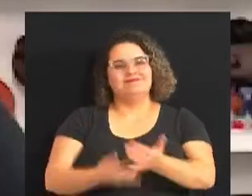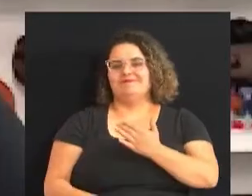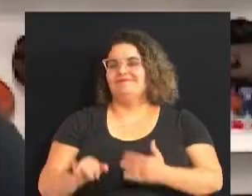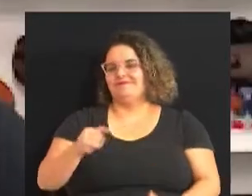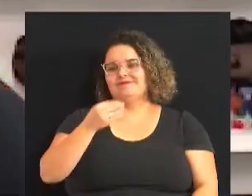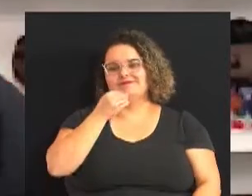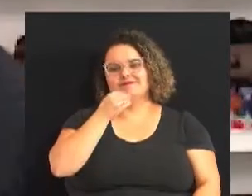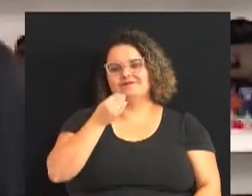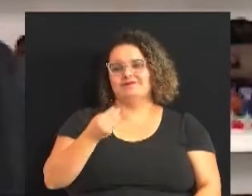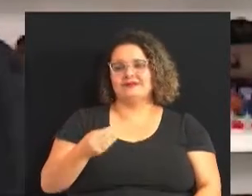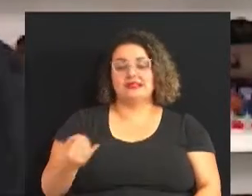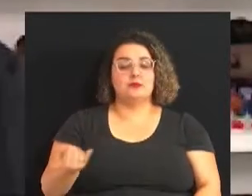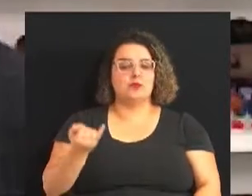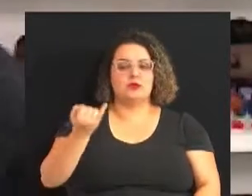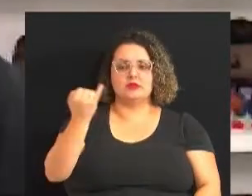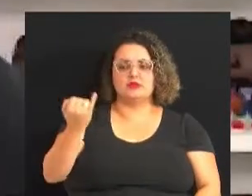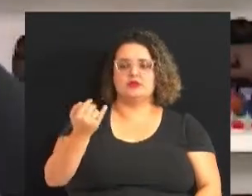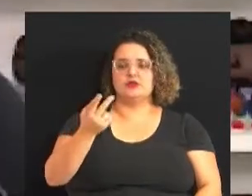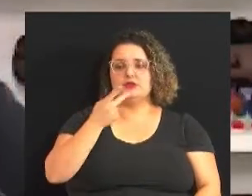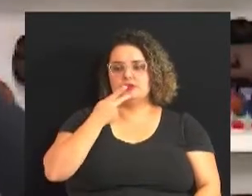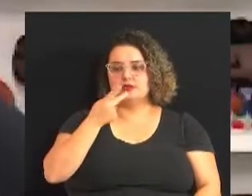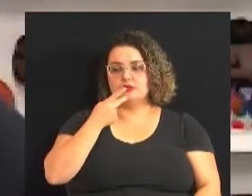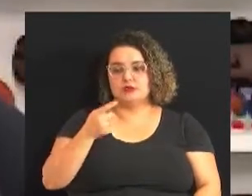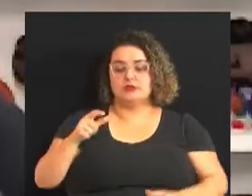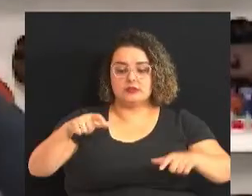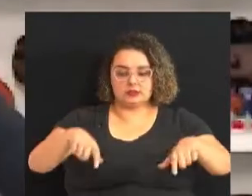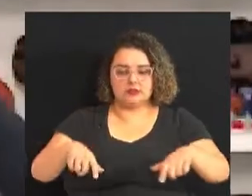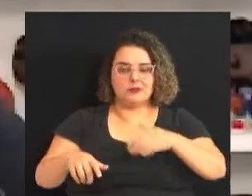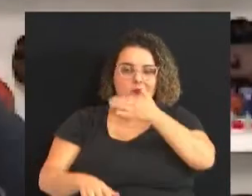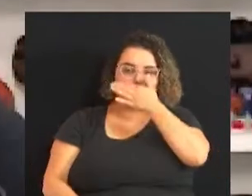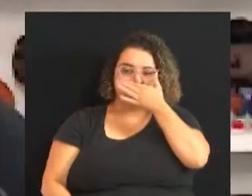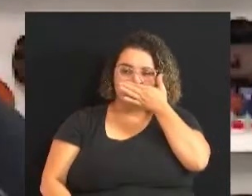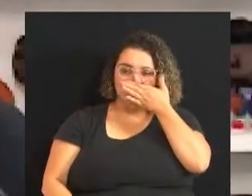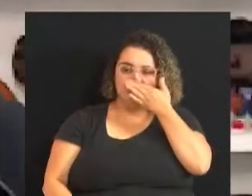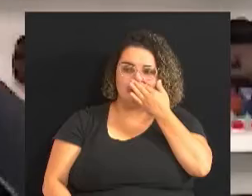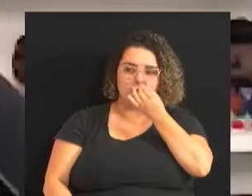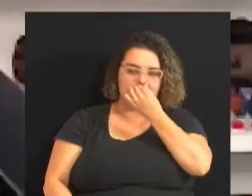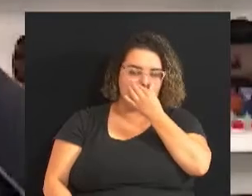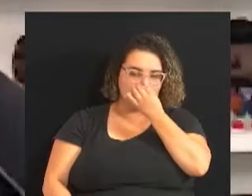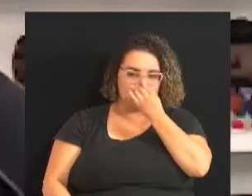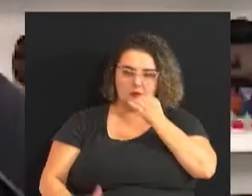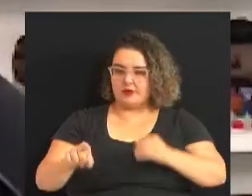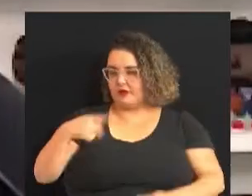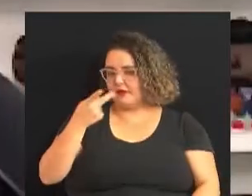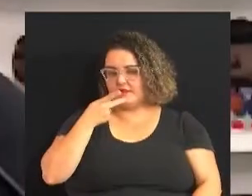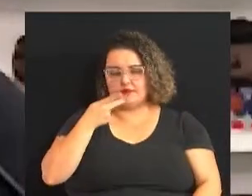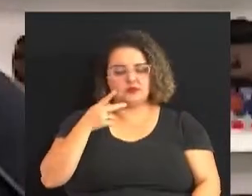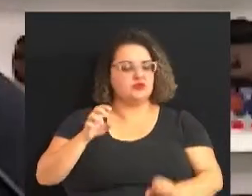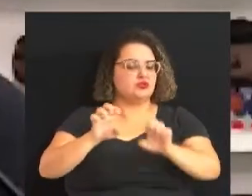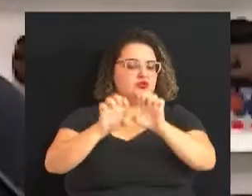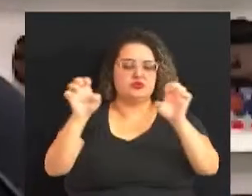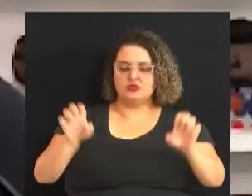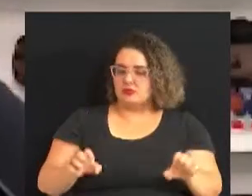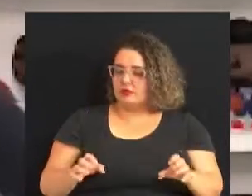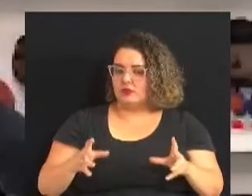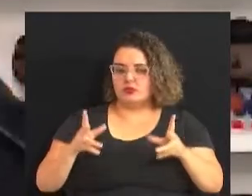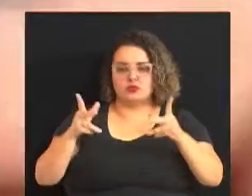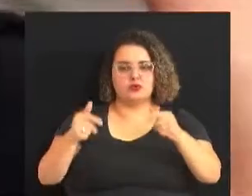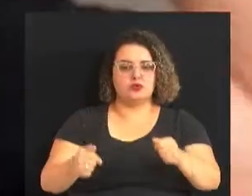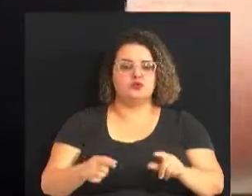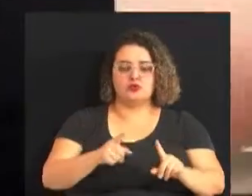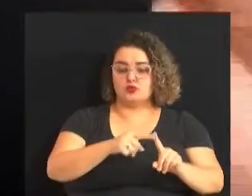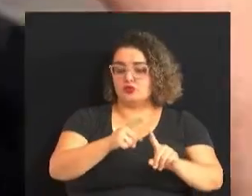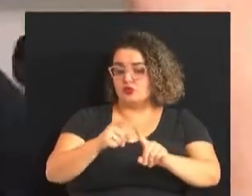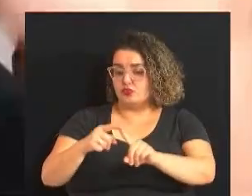ouro. Isso eu estou falando dentro de quadra e fora dela, então, de estrutura para todas as